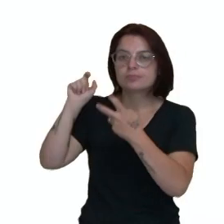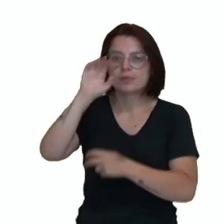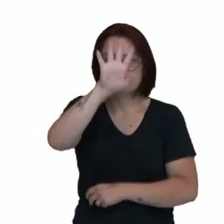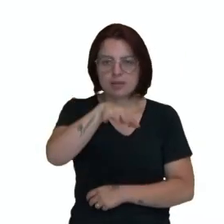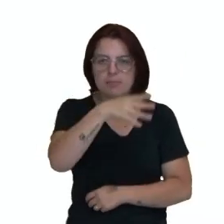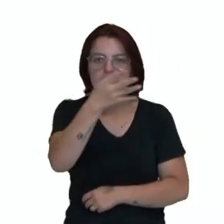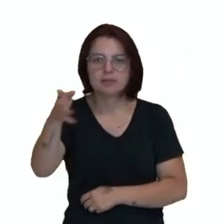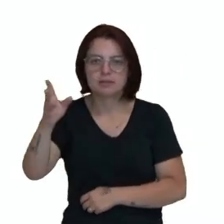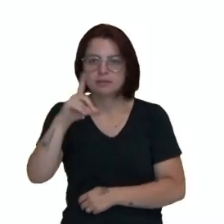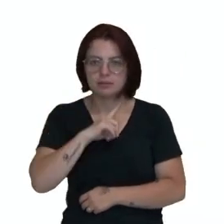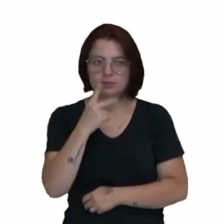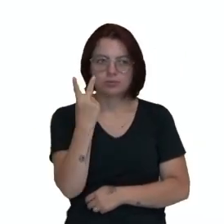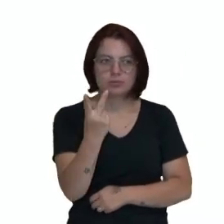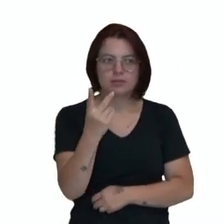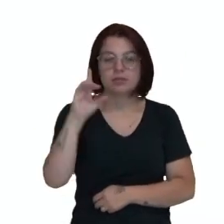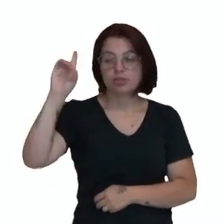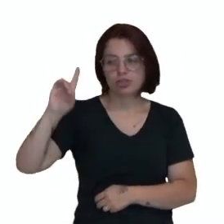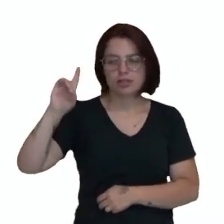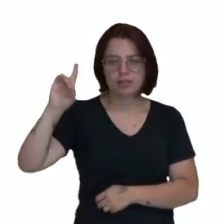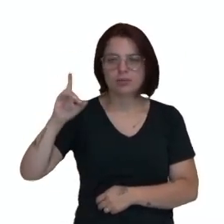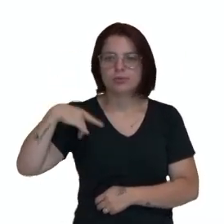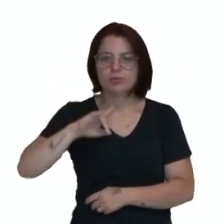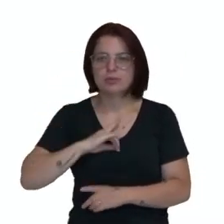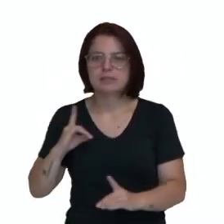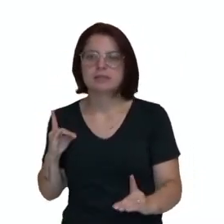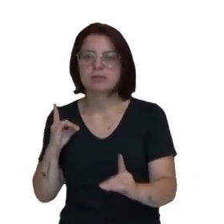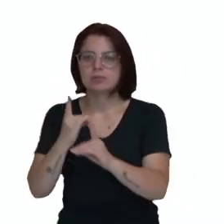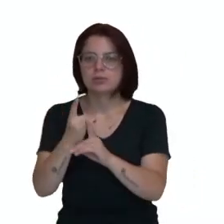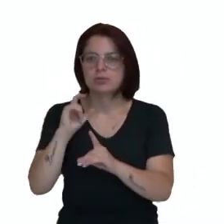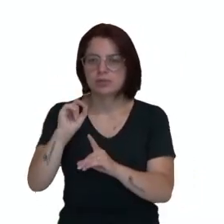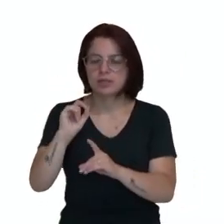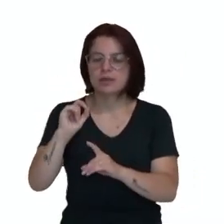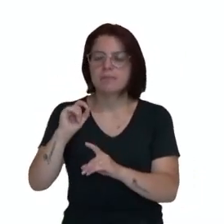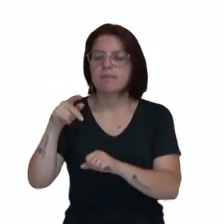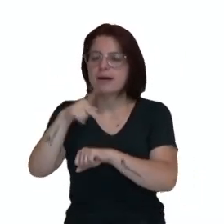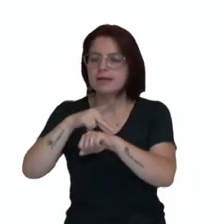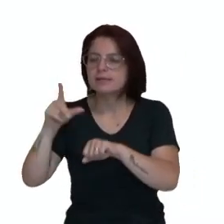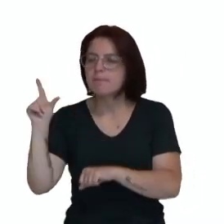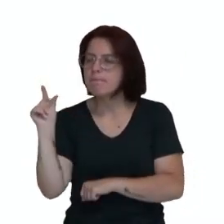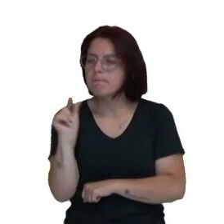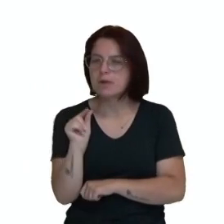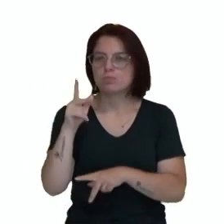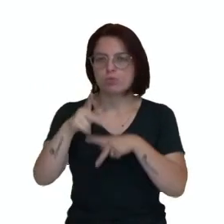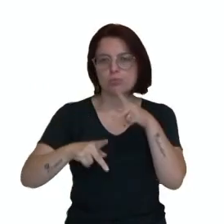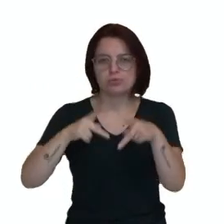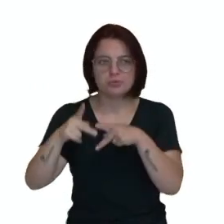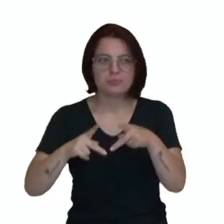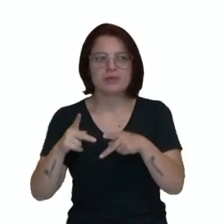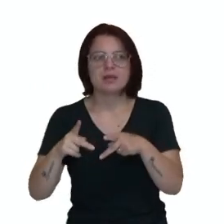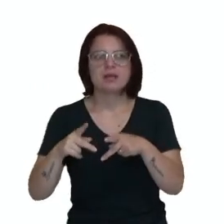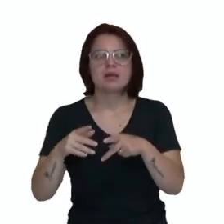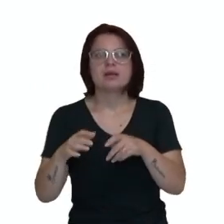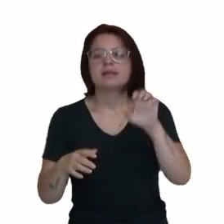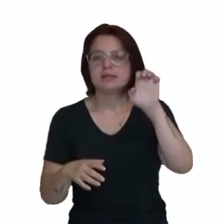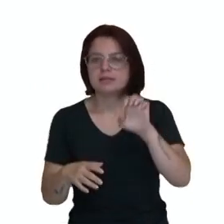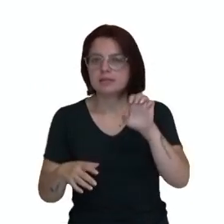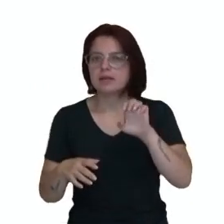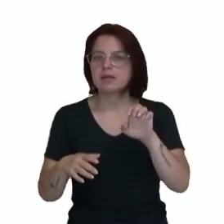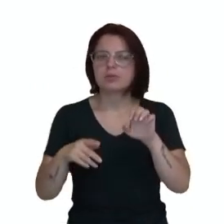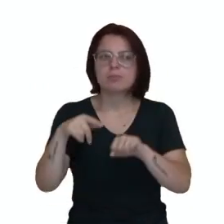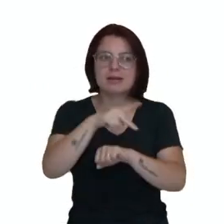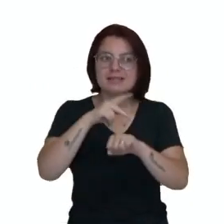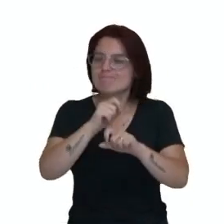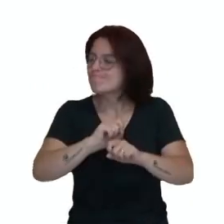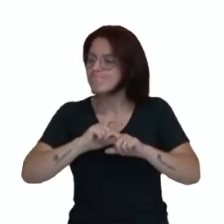tela, onde do lado direito nós vamos encontrar os países menos populosos e do lado esquerdo nós encontramos os países mais